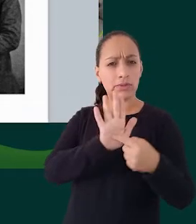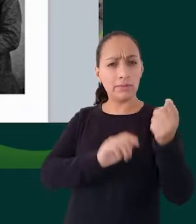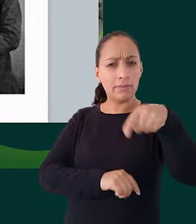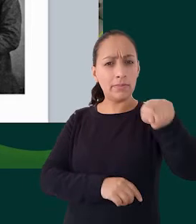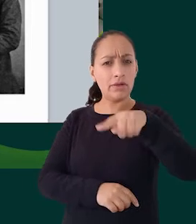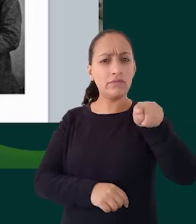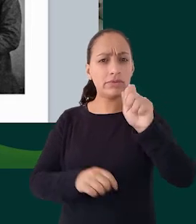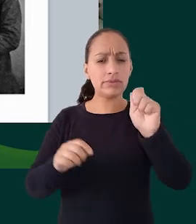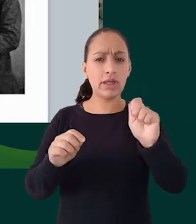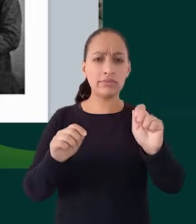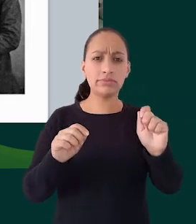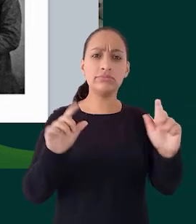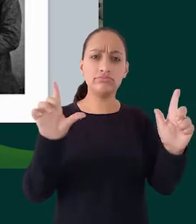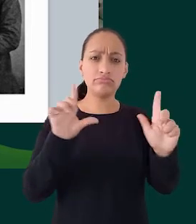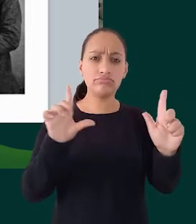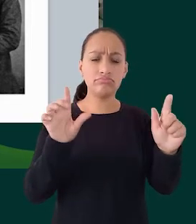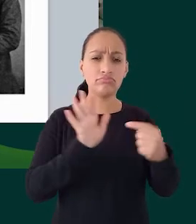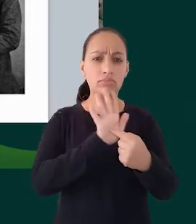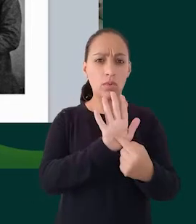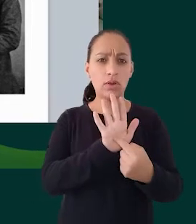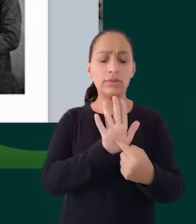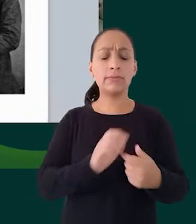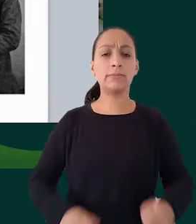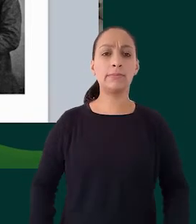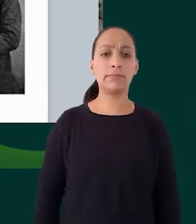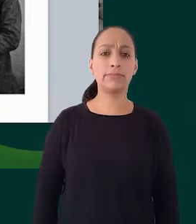vocês. Deixa eu botar aqui.